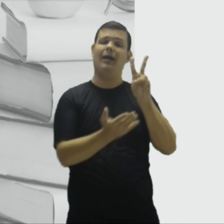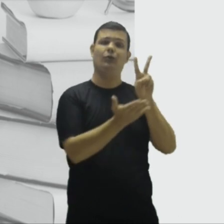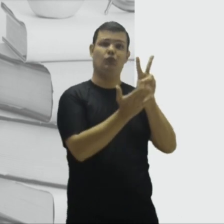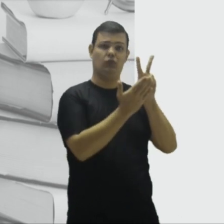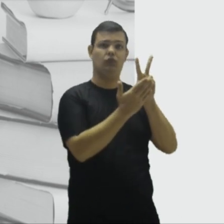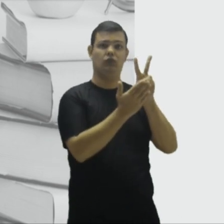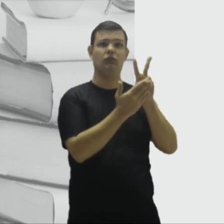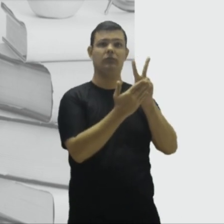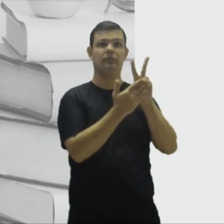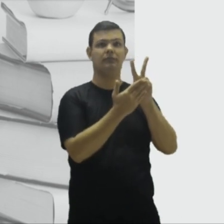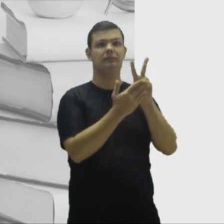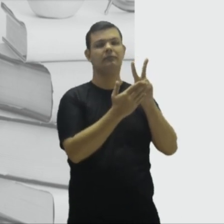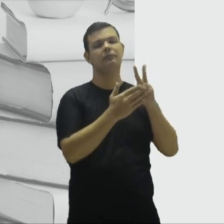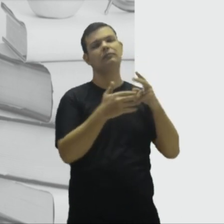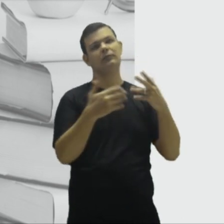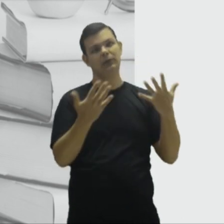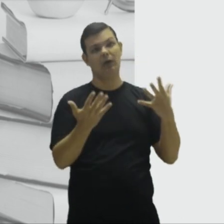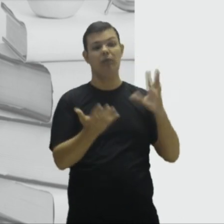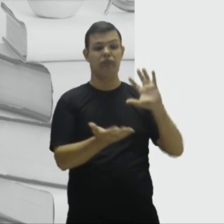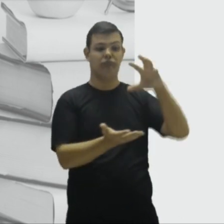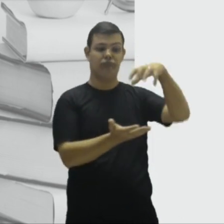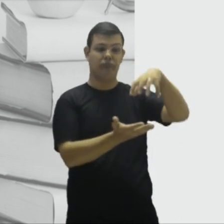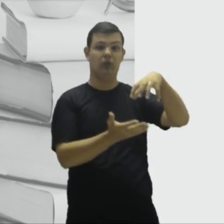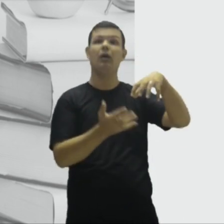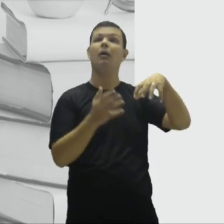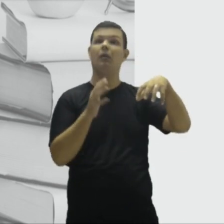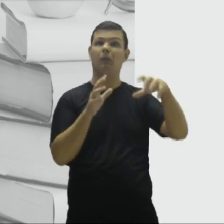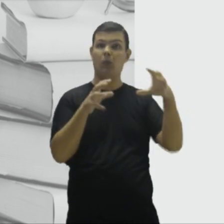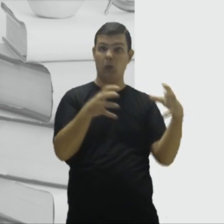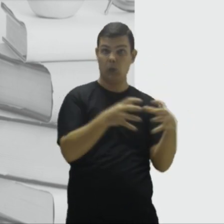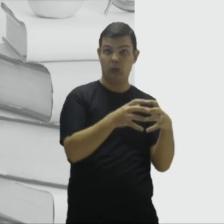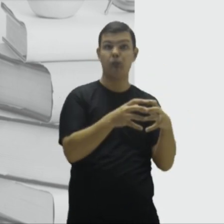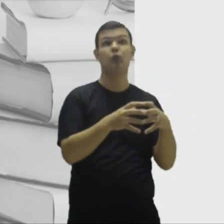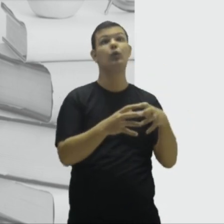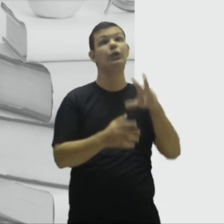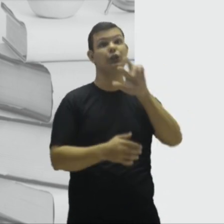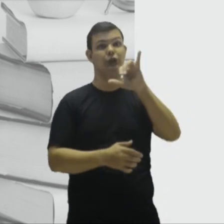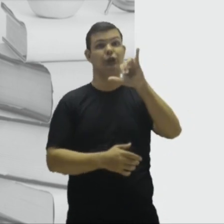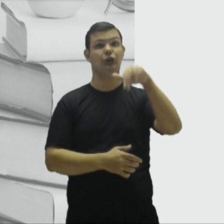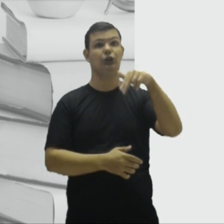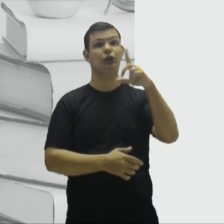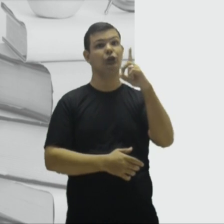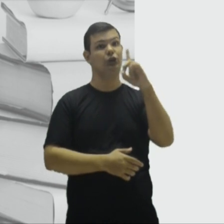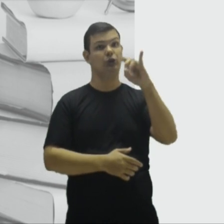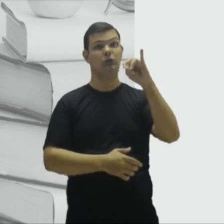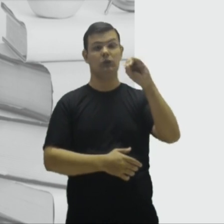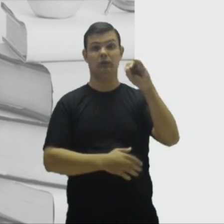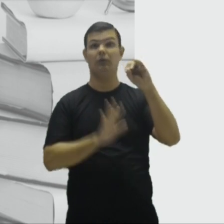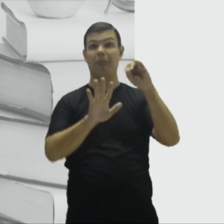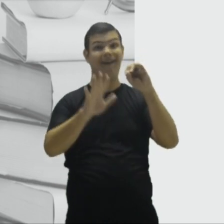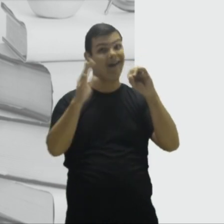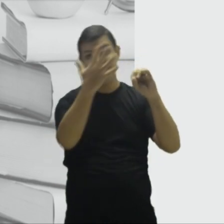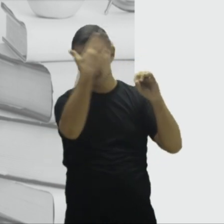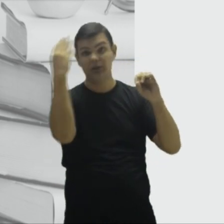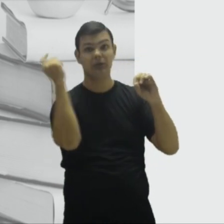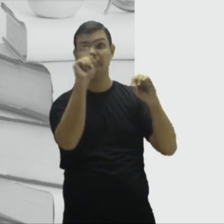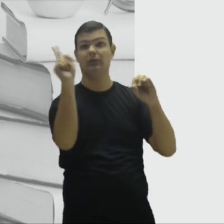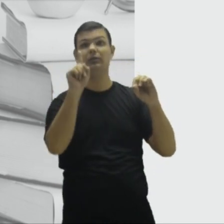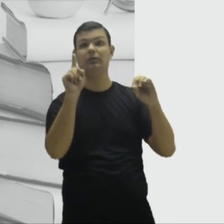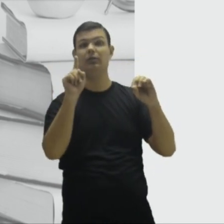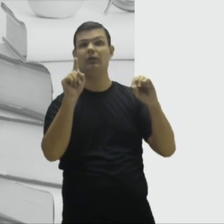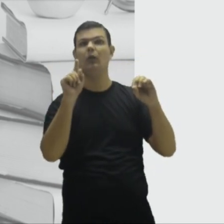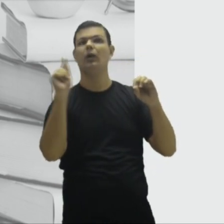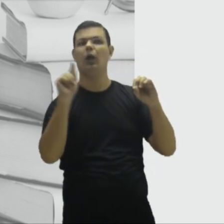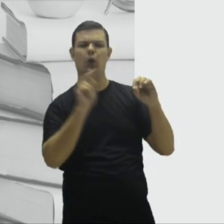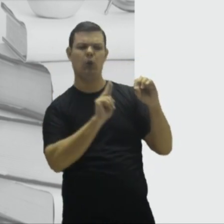tá? No caso, os povos índios. Só que tem um detalhe muito importante que você não pode esquecer.